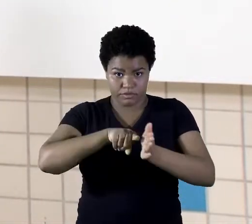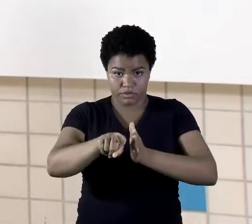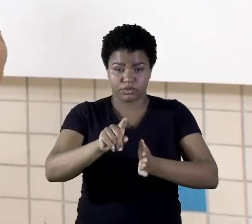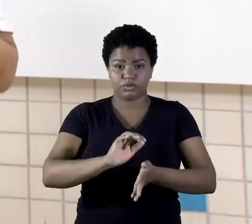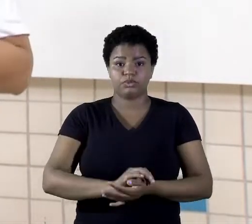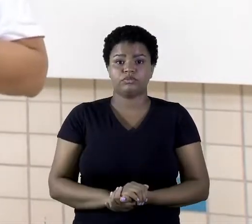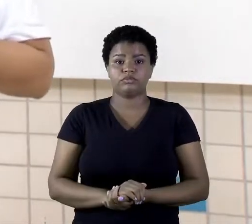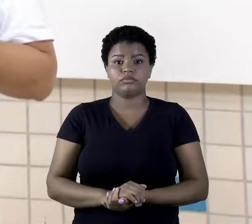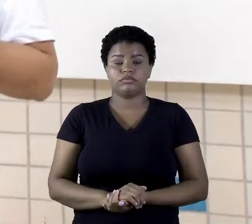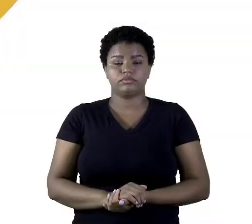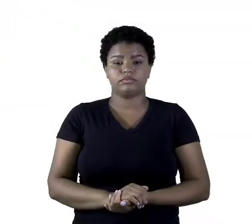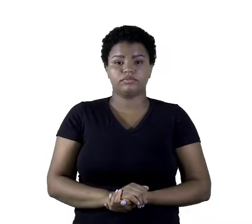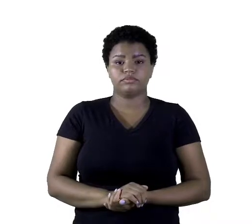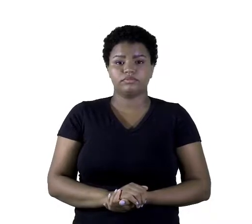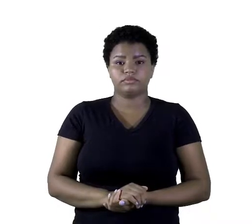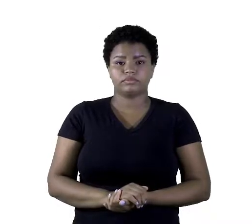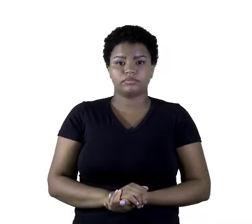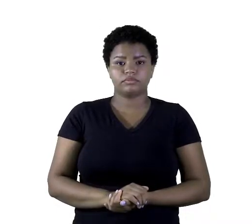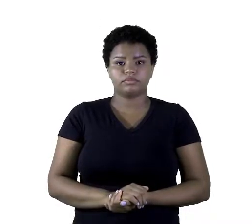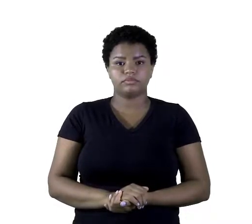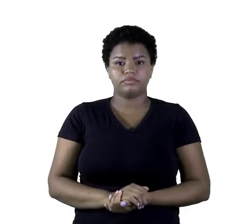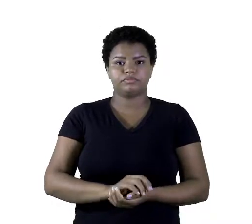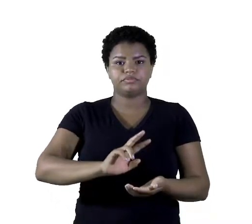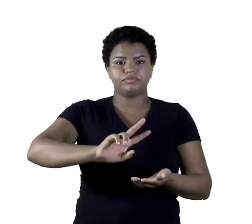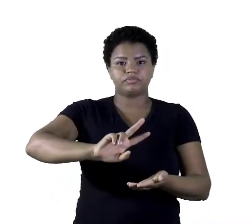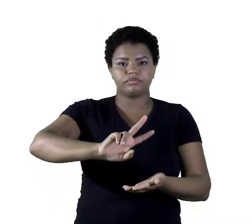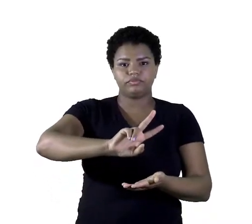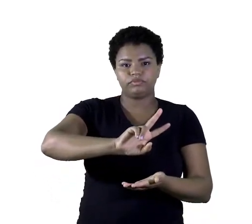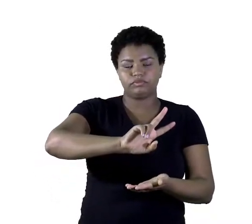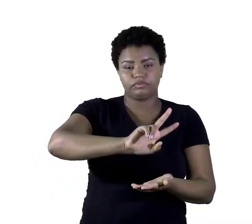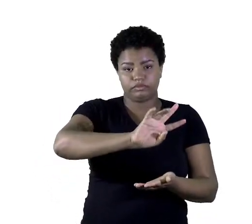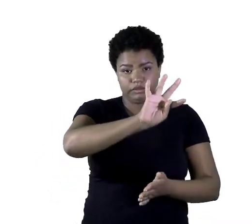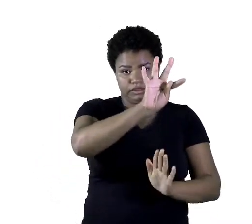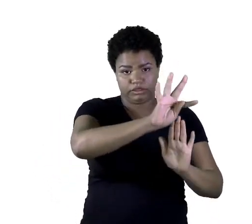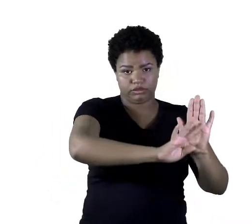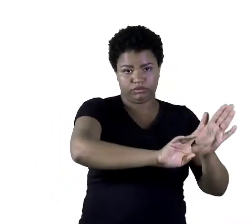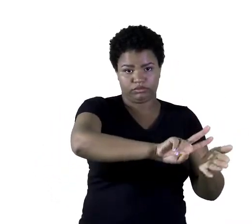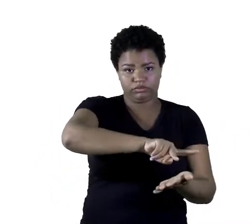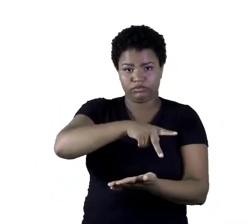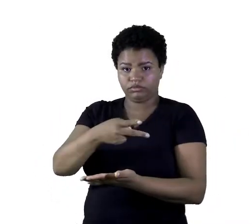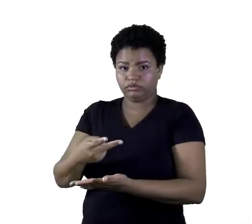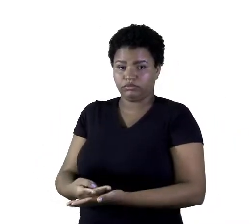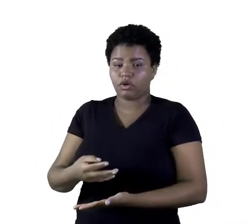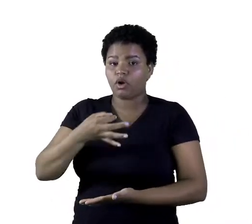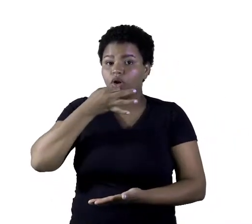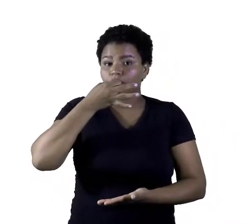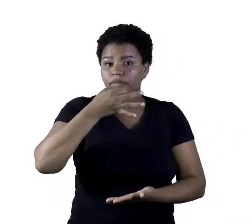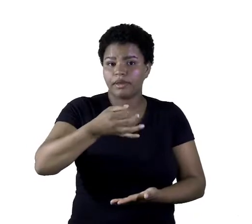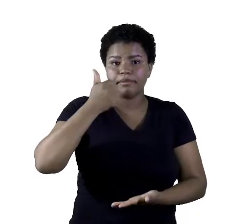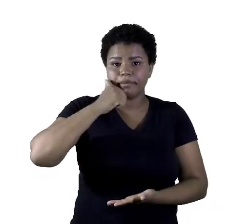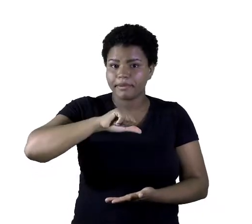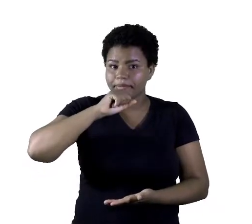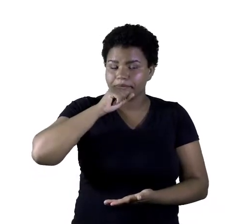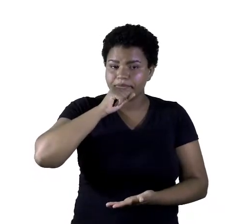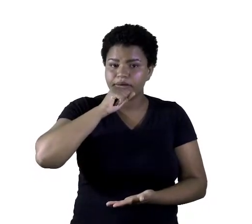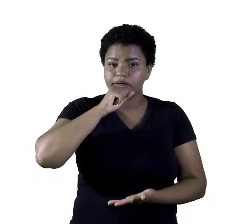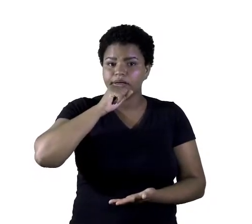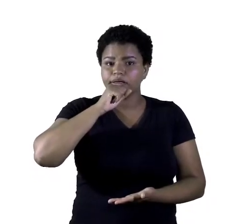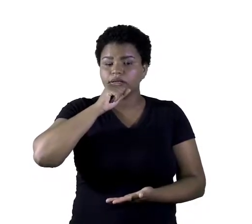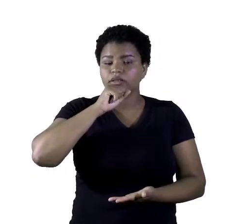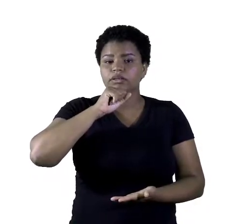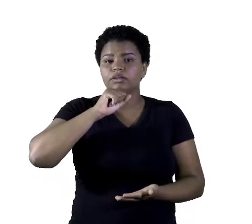hoje. Agora, vocês vão pegar o caderno de vocês de língua portuguesa para